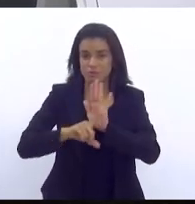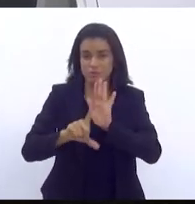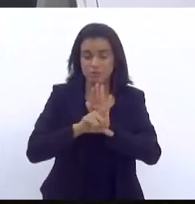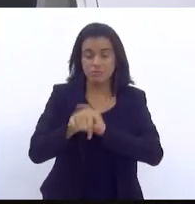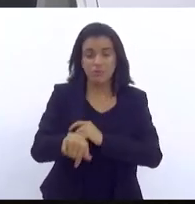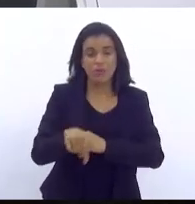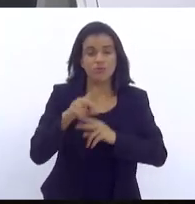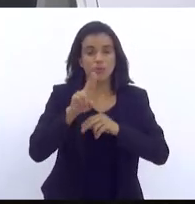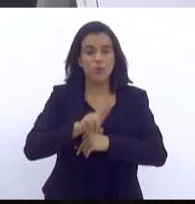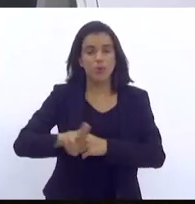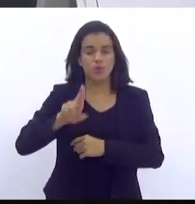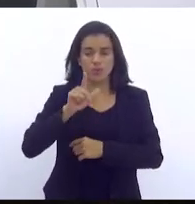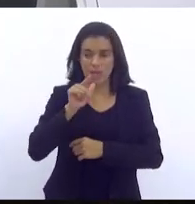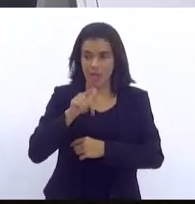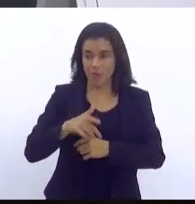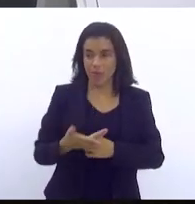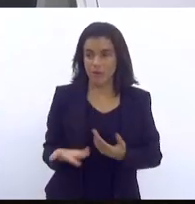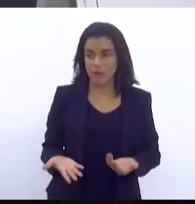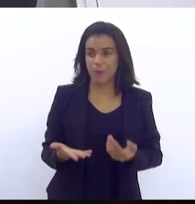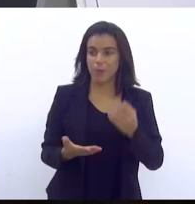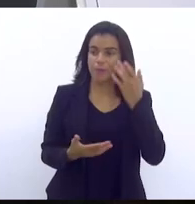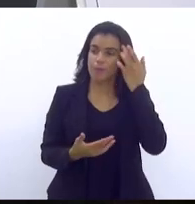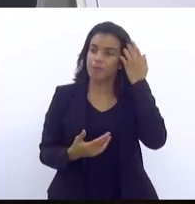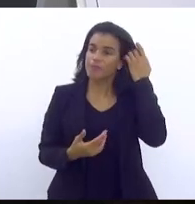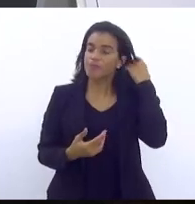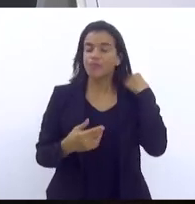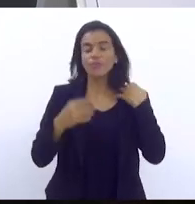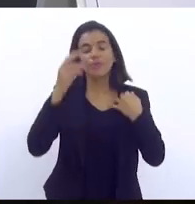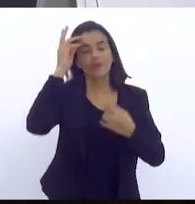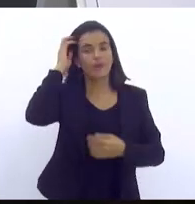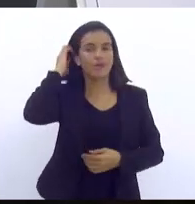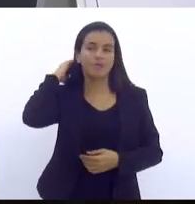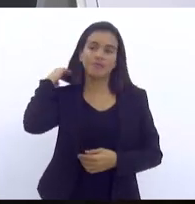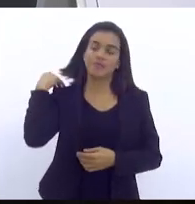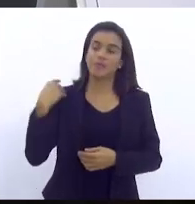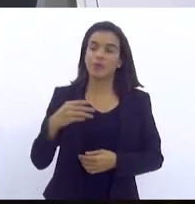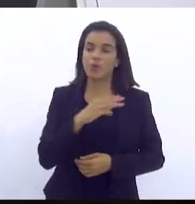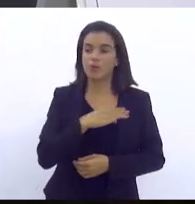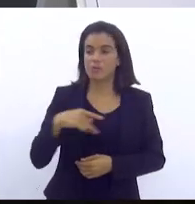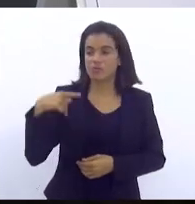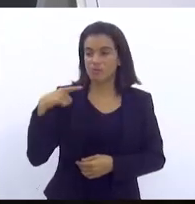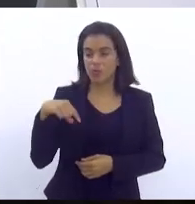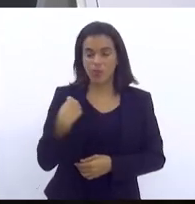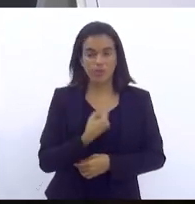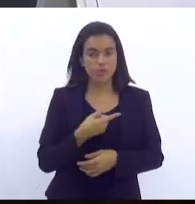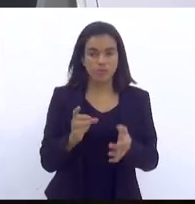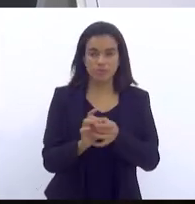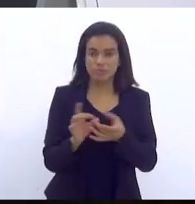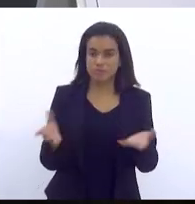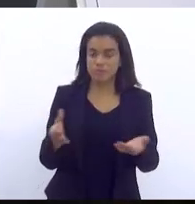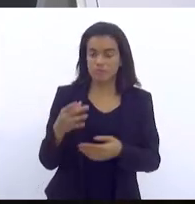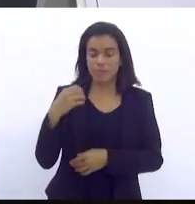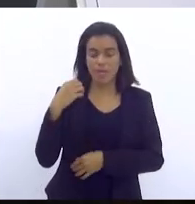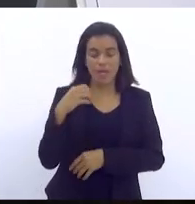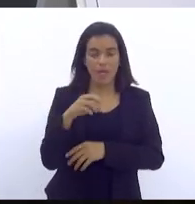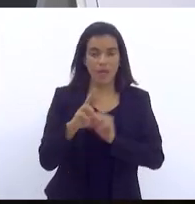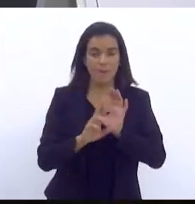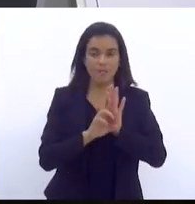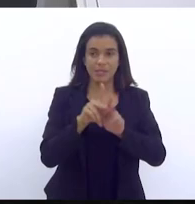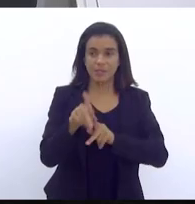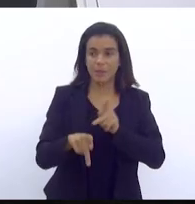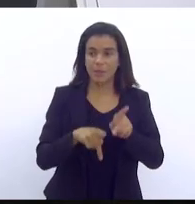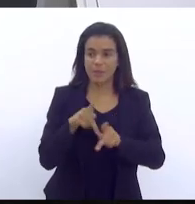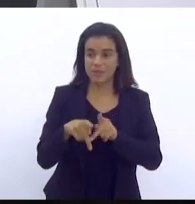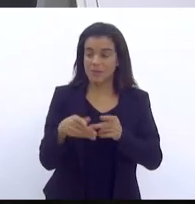da água eh então diante de toda essa atuação do Ministério Público nós estamos de portas abertas sobretudo pra sociedade civil que são aquelas